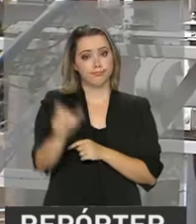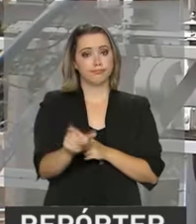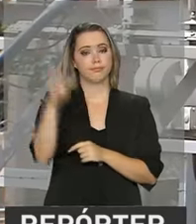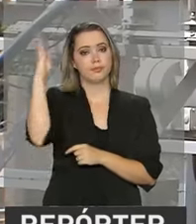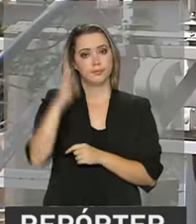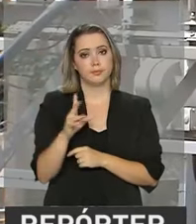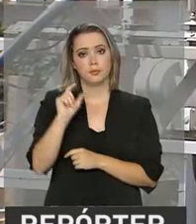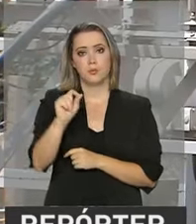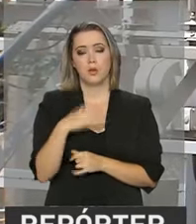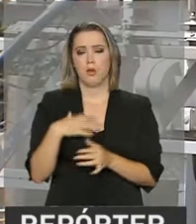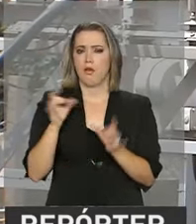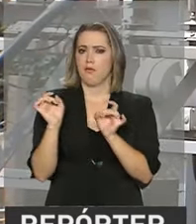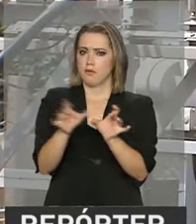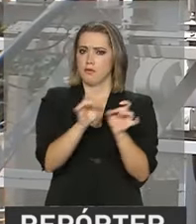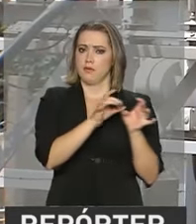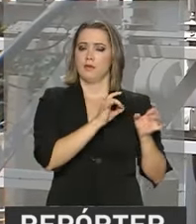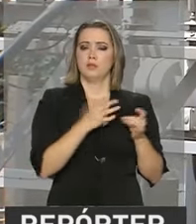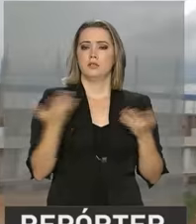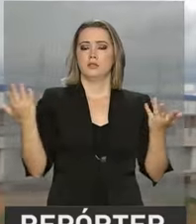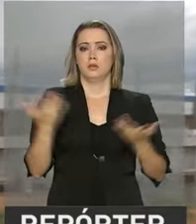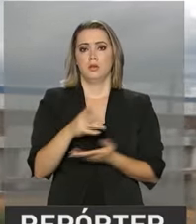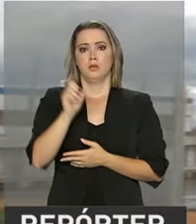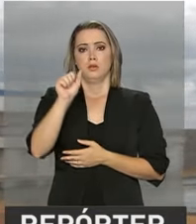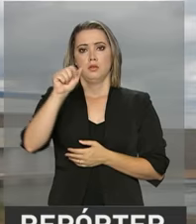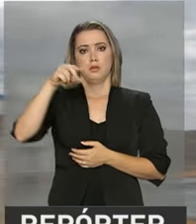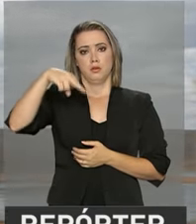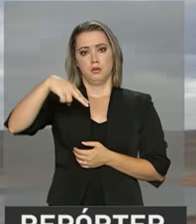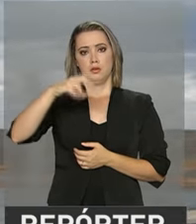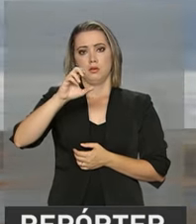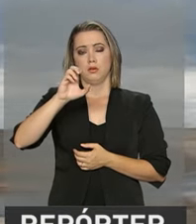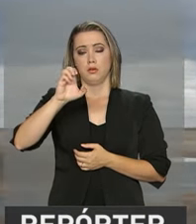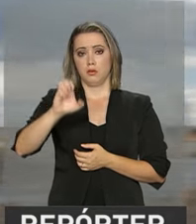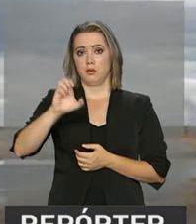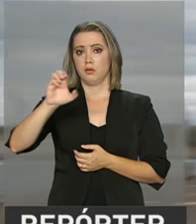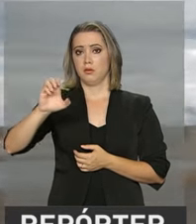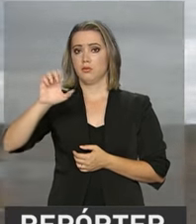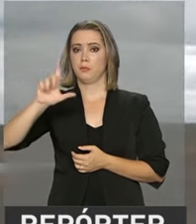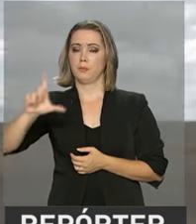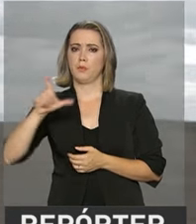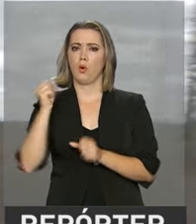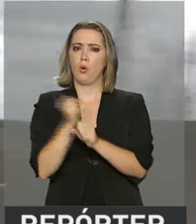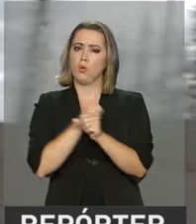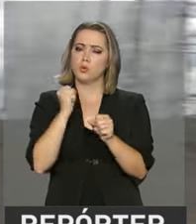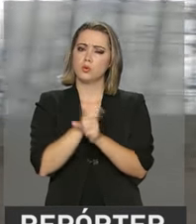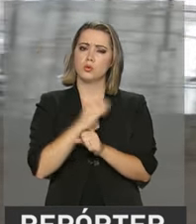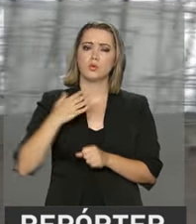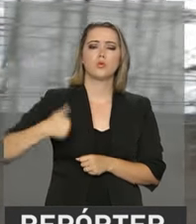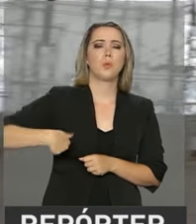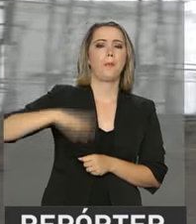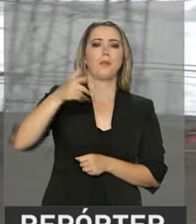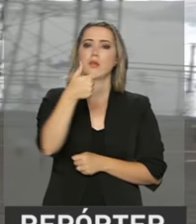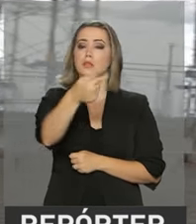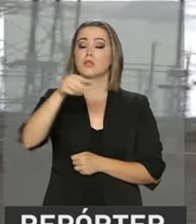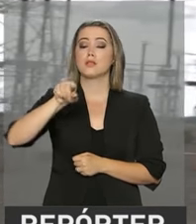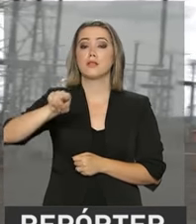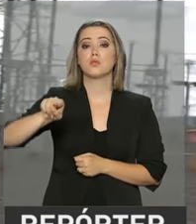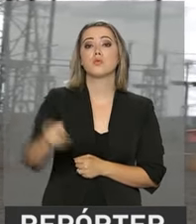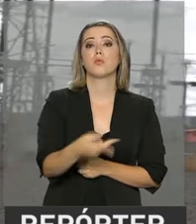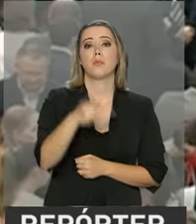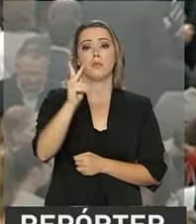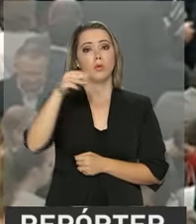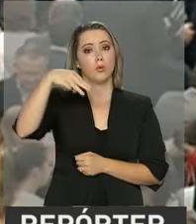pela agência nacional de energia elétrica annel vai permitir a construção de mais de 7 mil quilômetros de linhas de